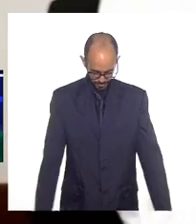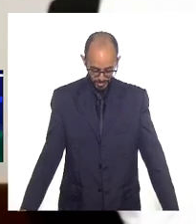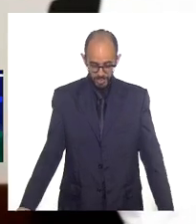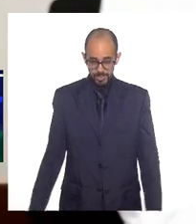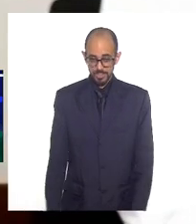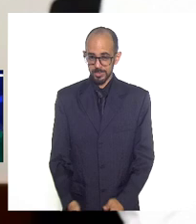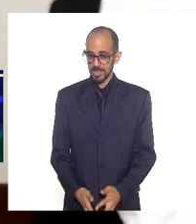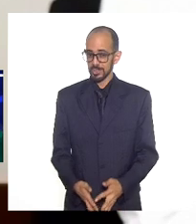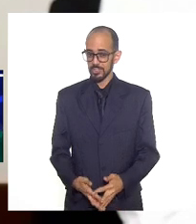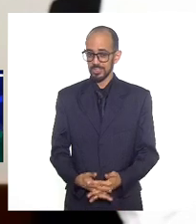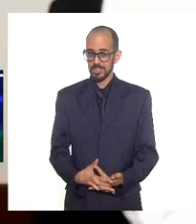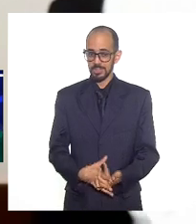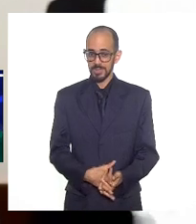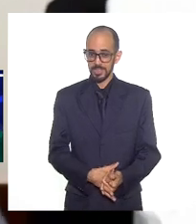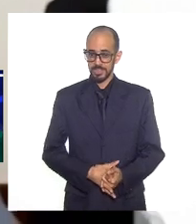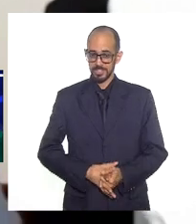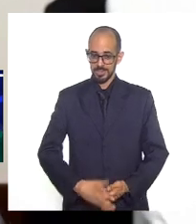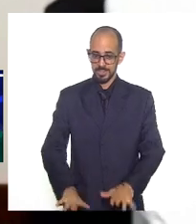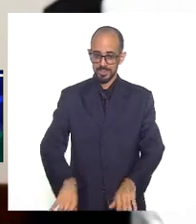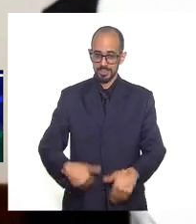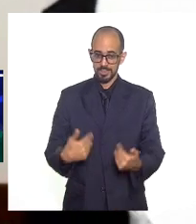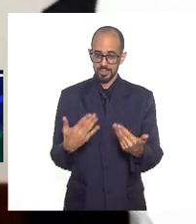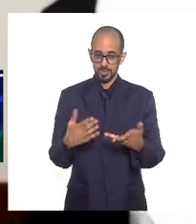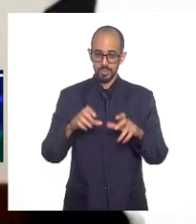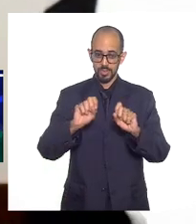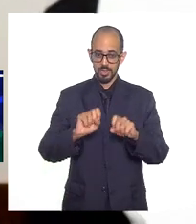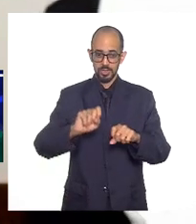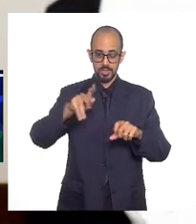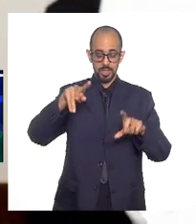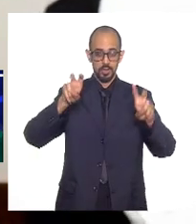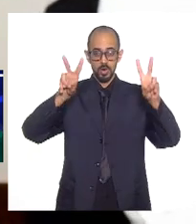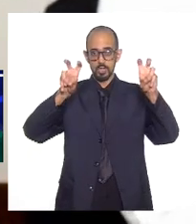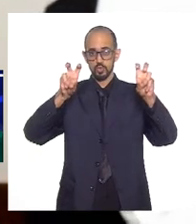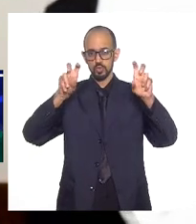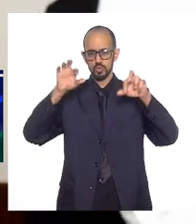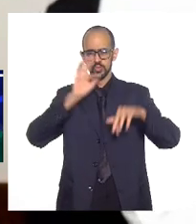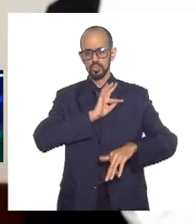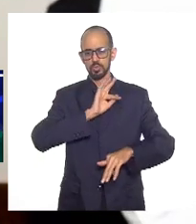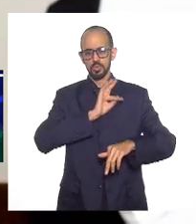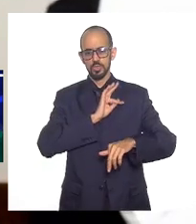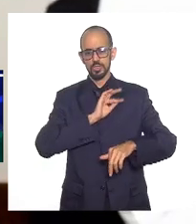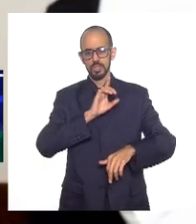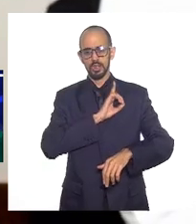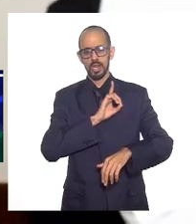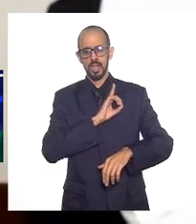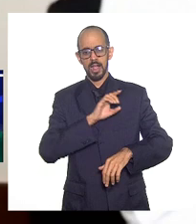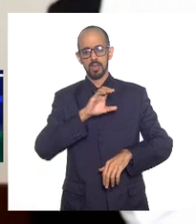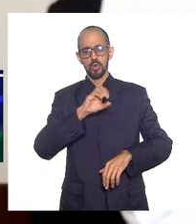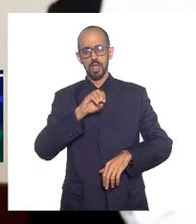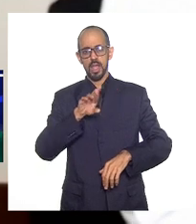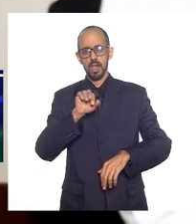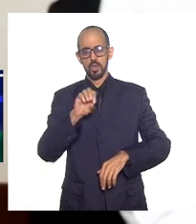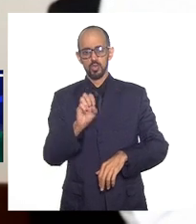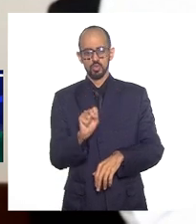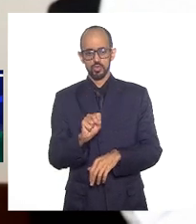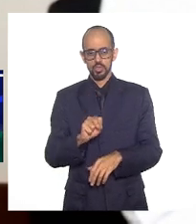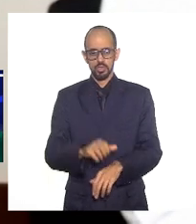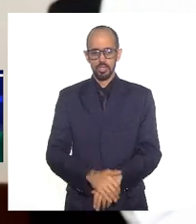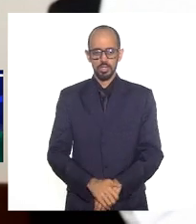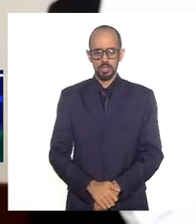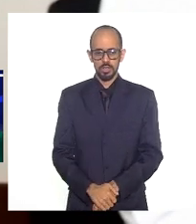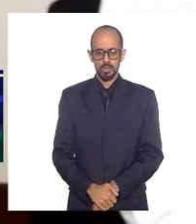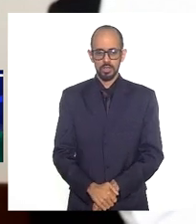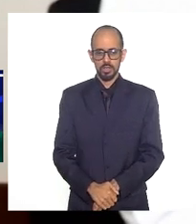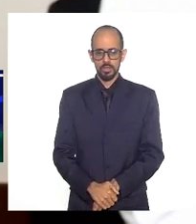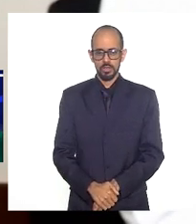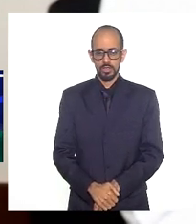Ok. Pela Comissão de Segurança Pública e Assuntos de Polícia, deputado delegado Carlos Augusto.